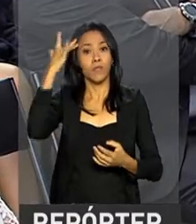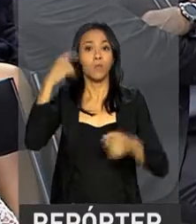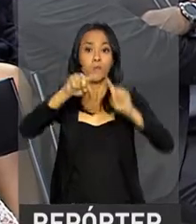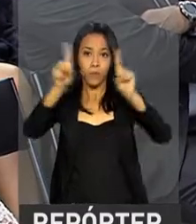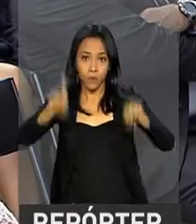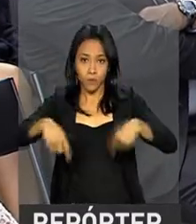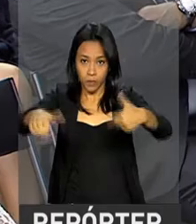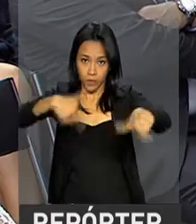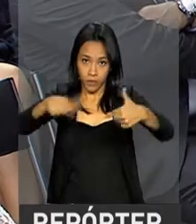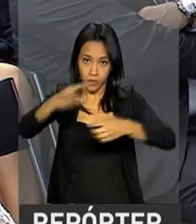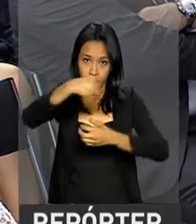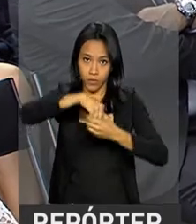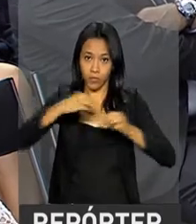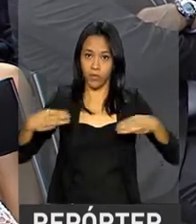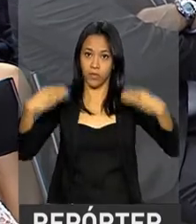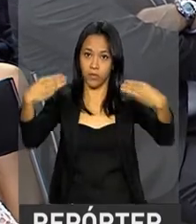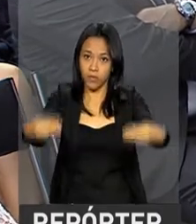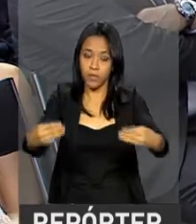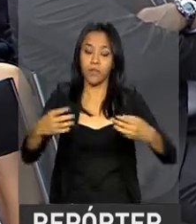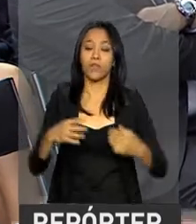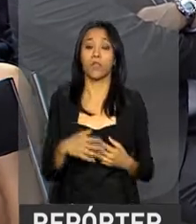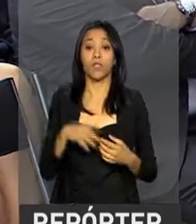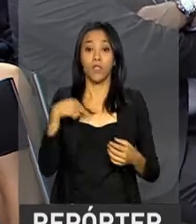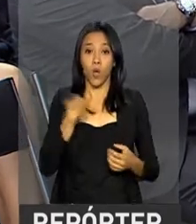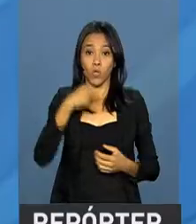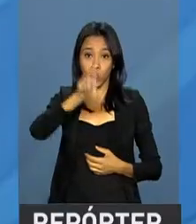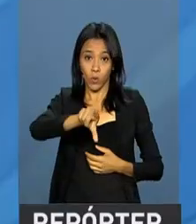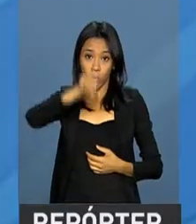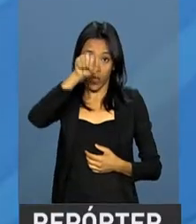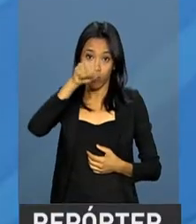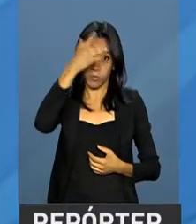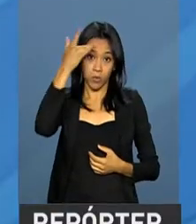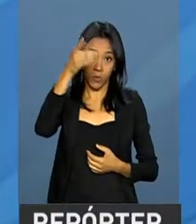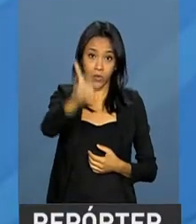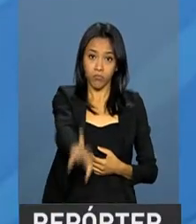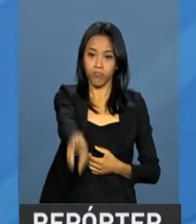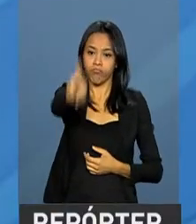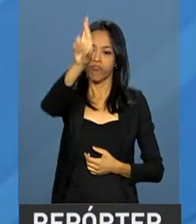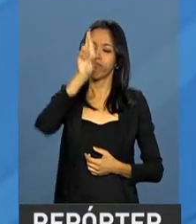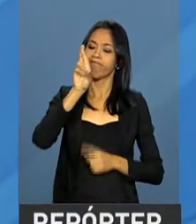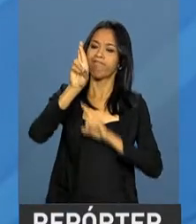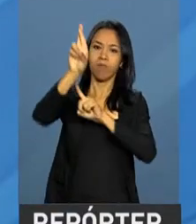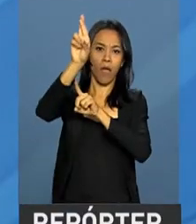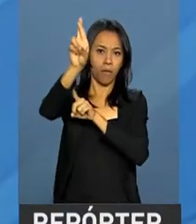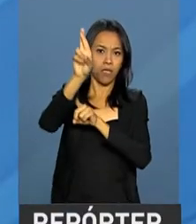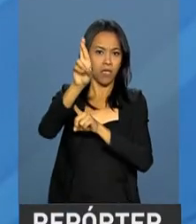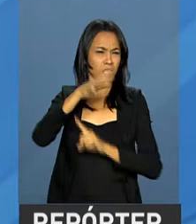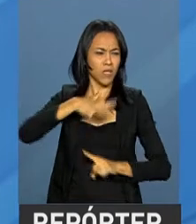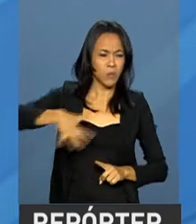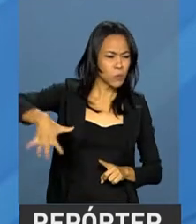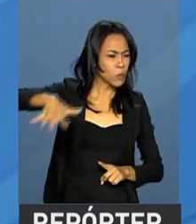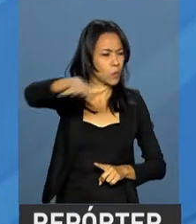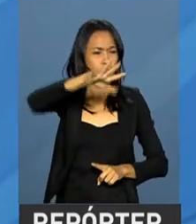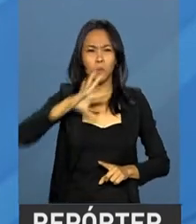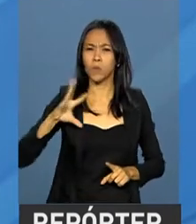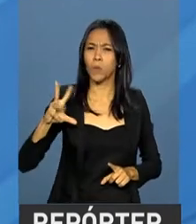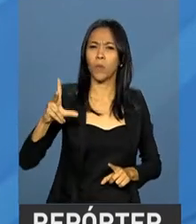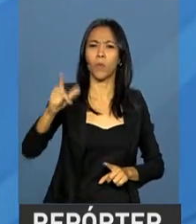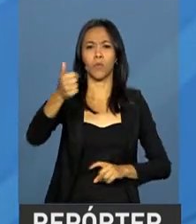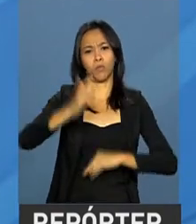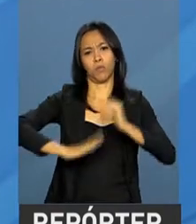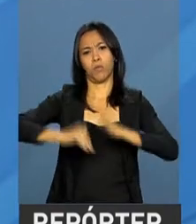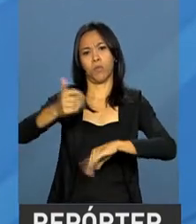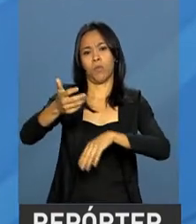que tenham escolhemos um espectro que represente a todos os profissionais brasileiros médicos que tanto